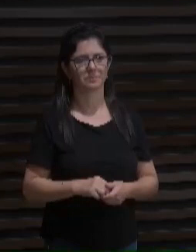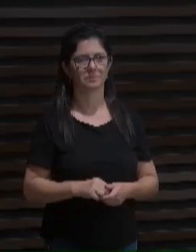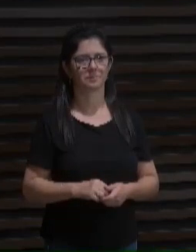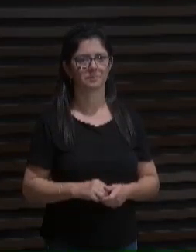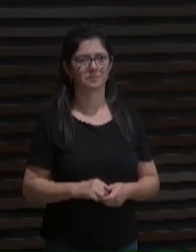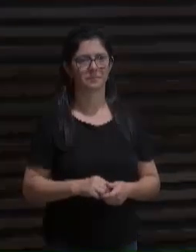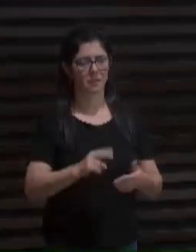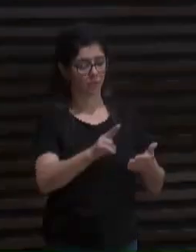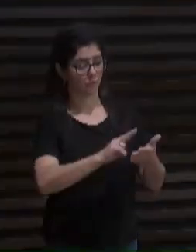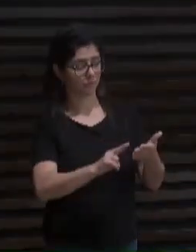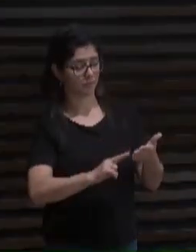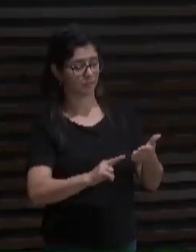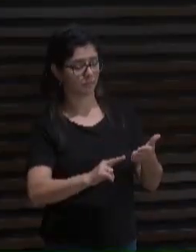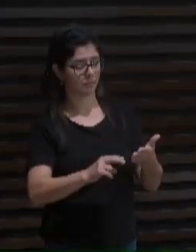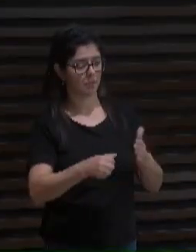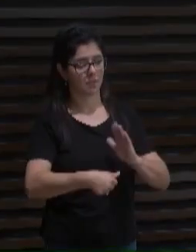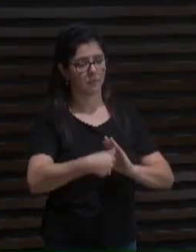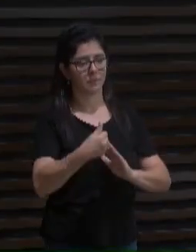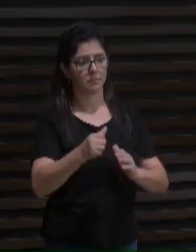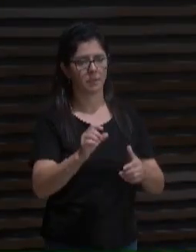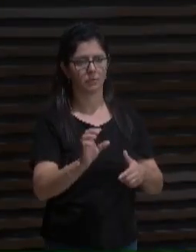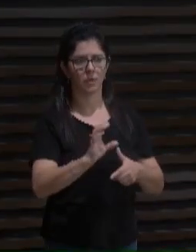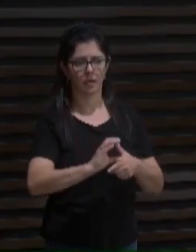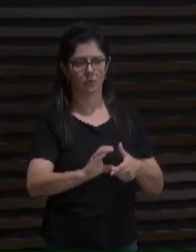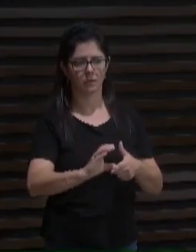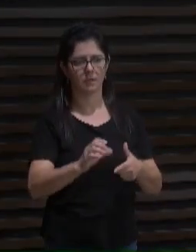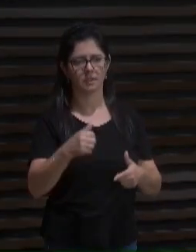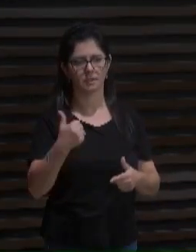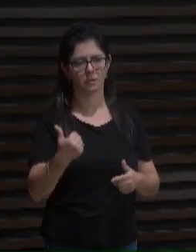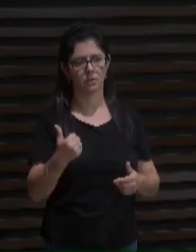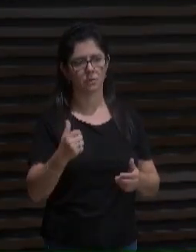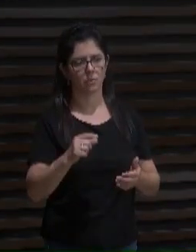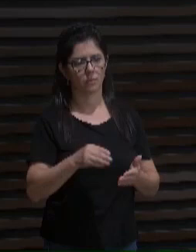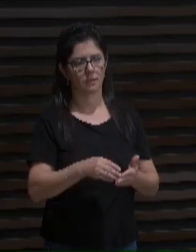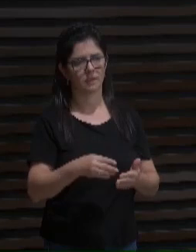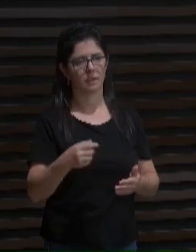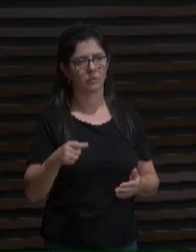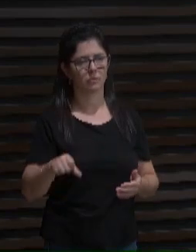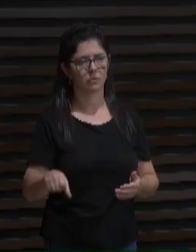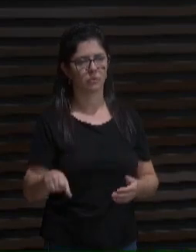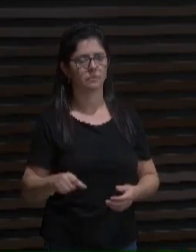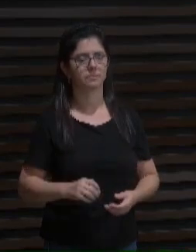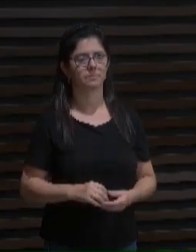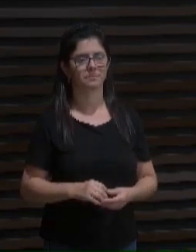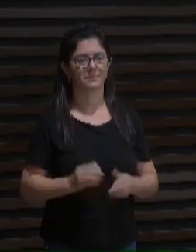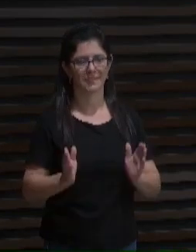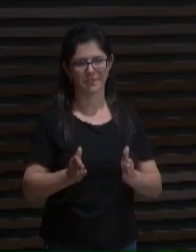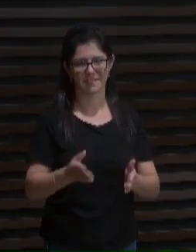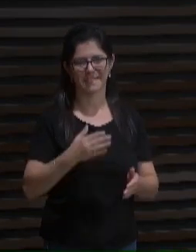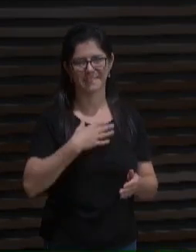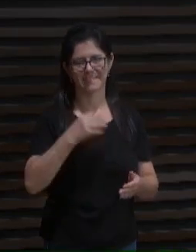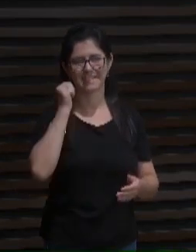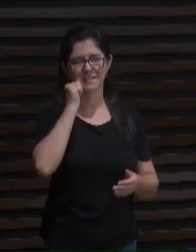O texto aí de 1 Coríntios 1, 9, Rúbia, hoje deu certo da minha amada esposa estar lá na mesa.